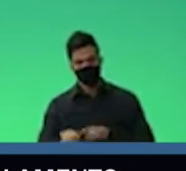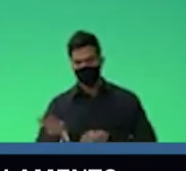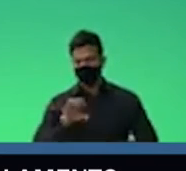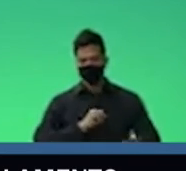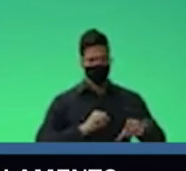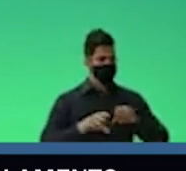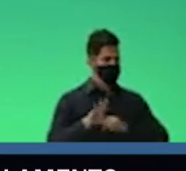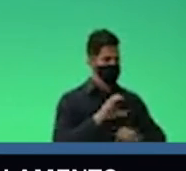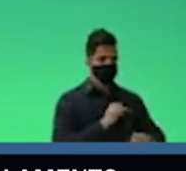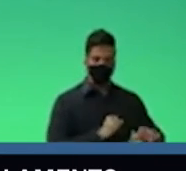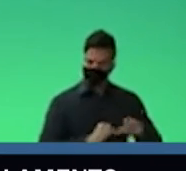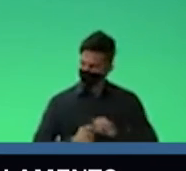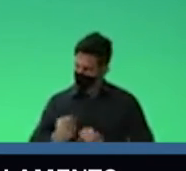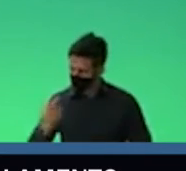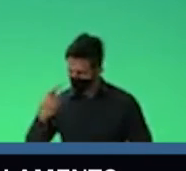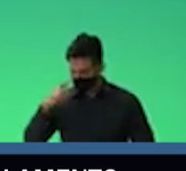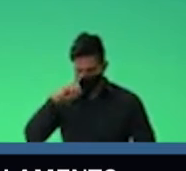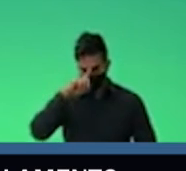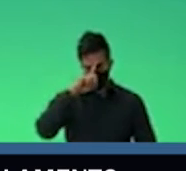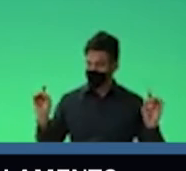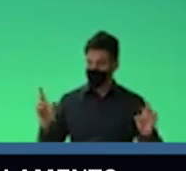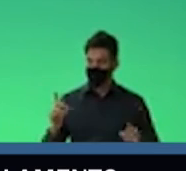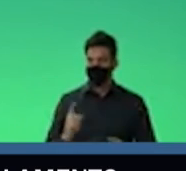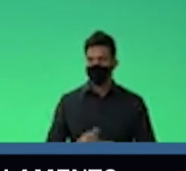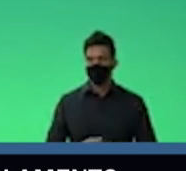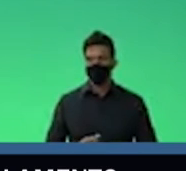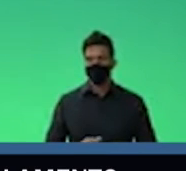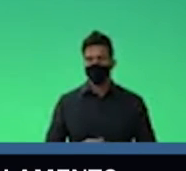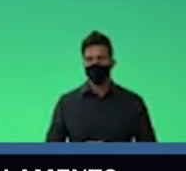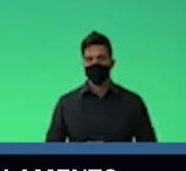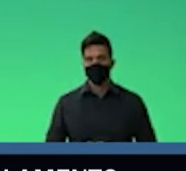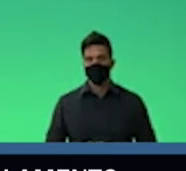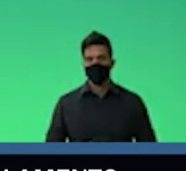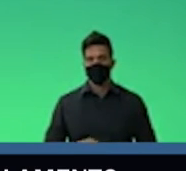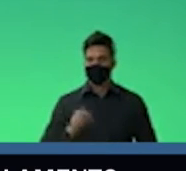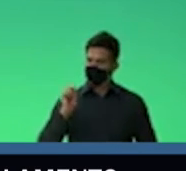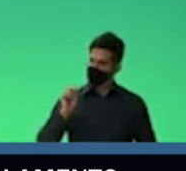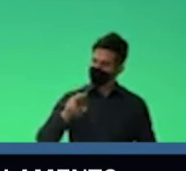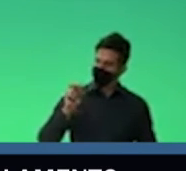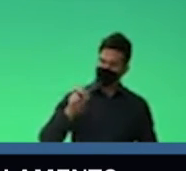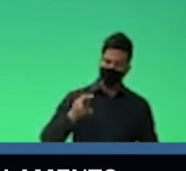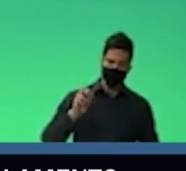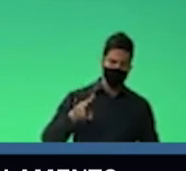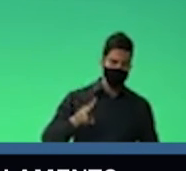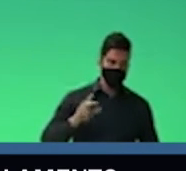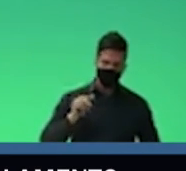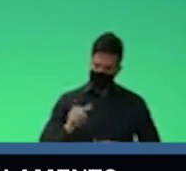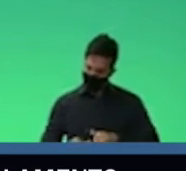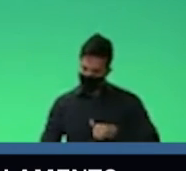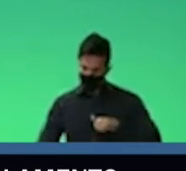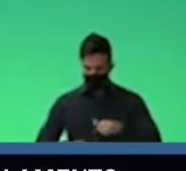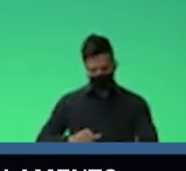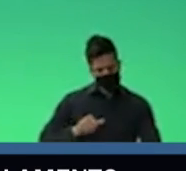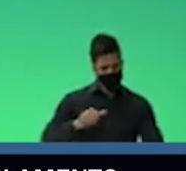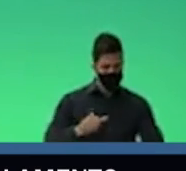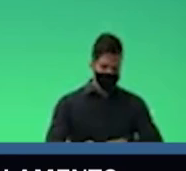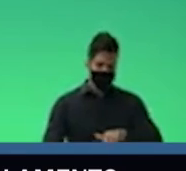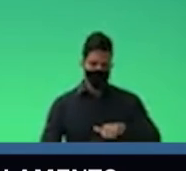ano passado. Escutem a ciência. As variantes estão se